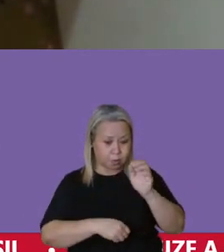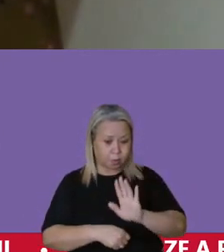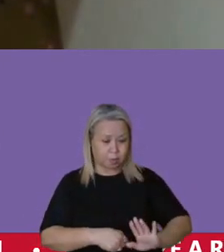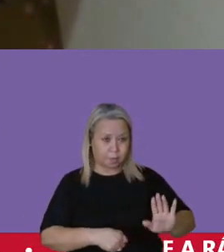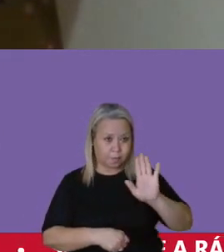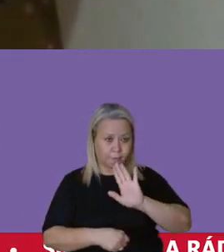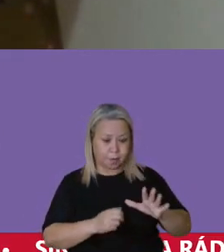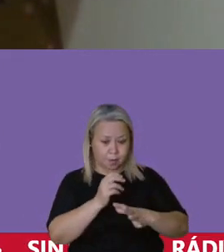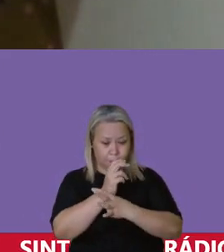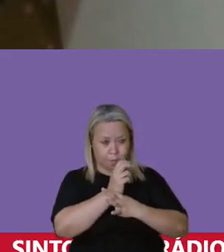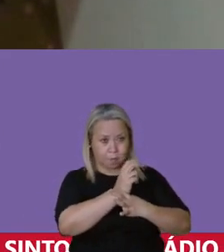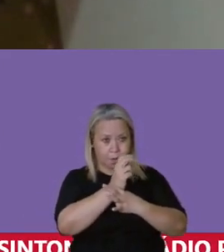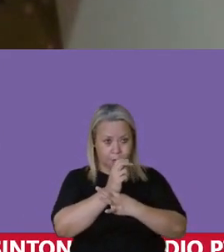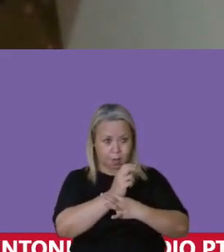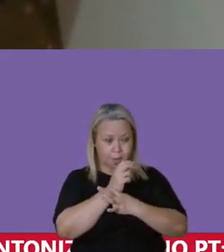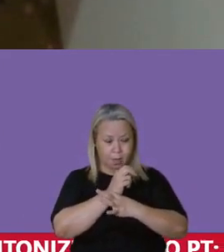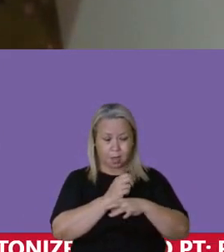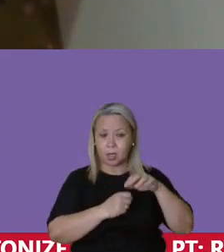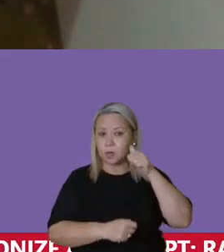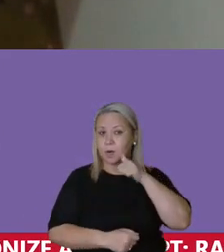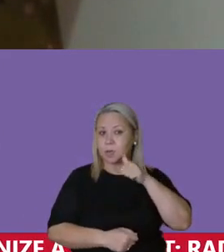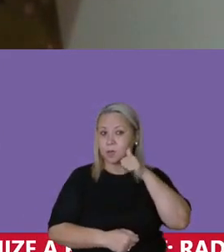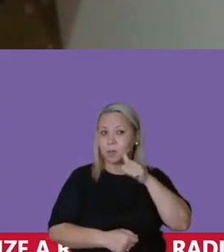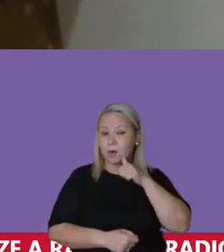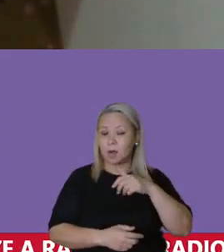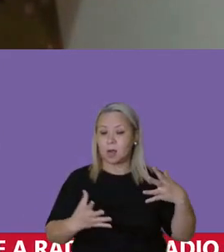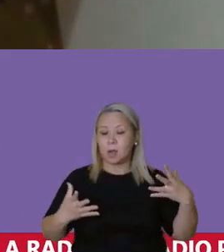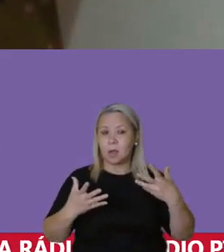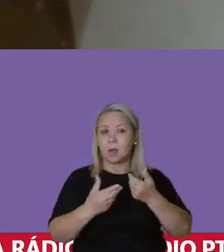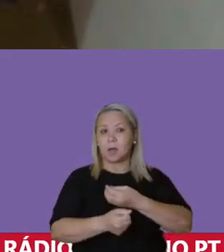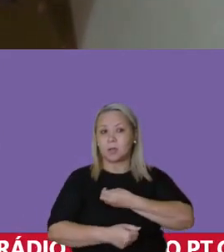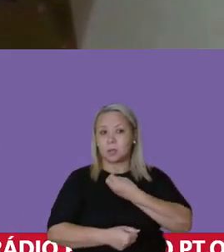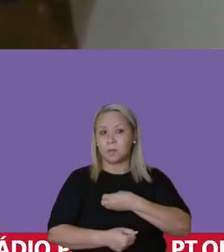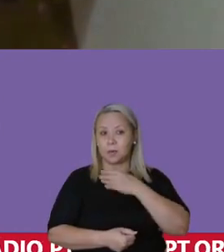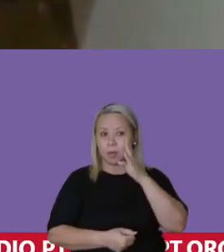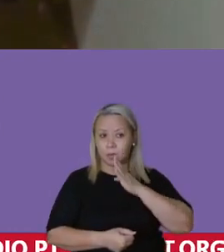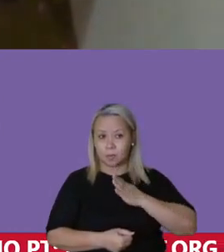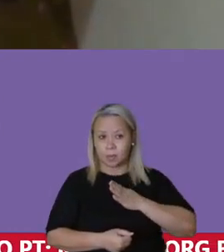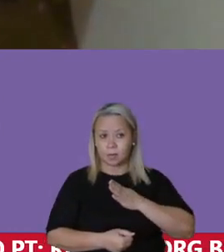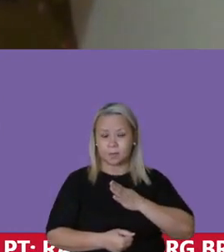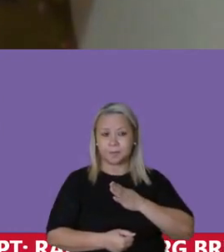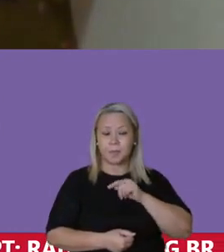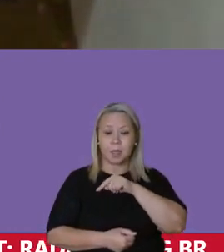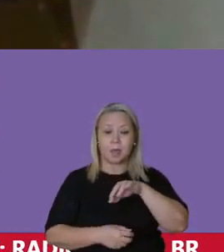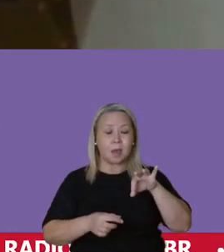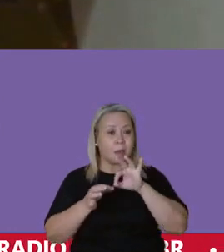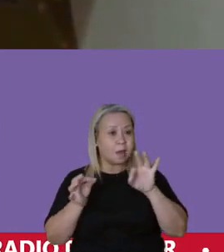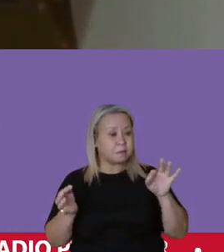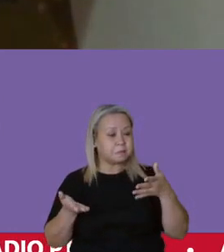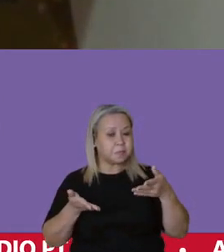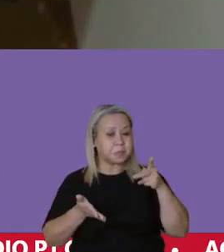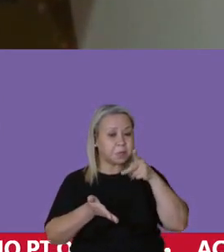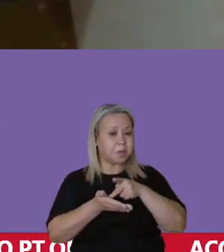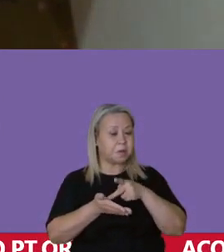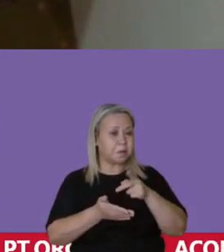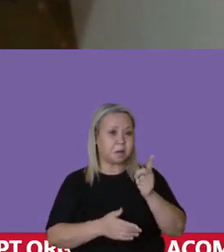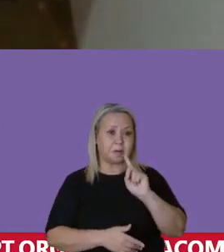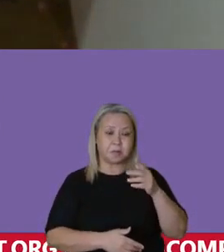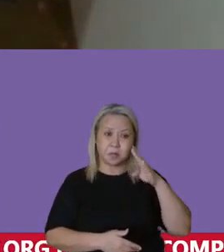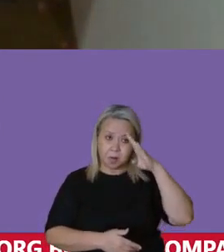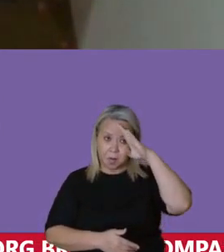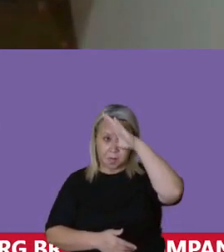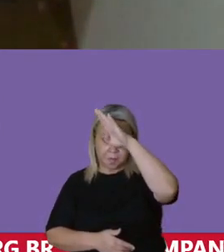oferecer garantias para as mulheres e para a qualidade de vida no Brasil, esta linha não está apenas no governo